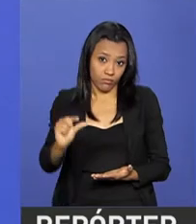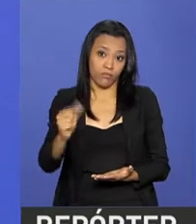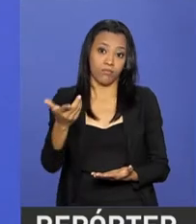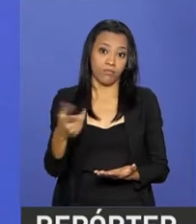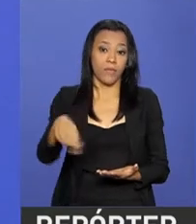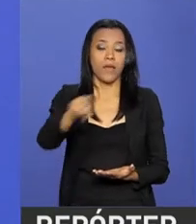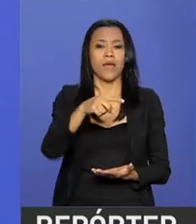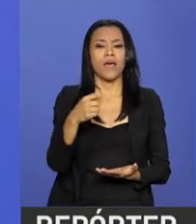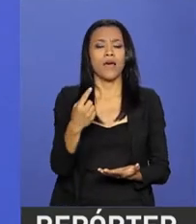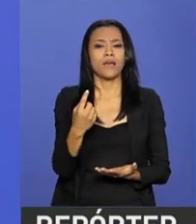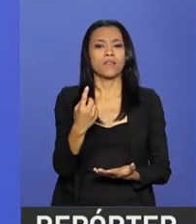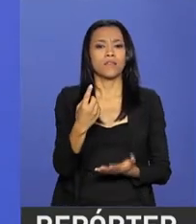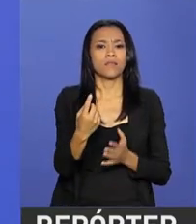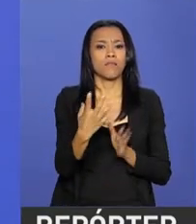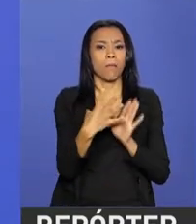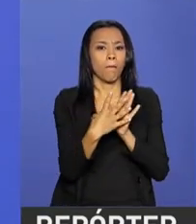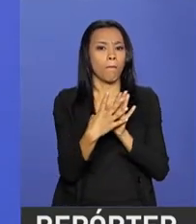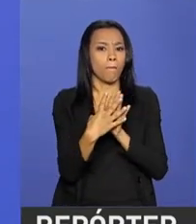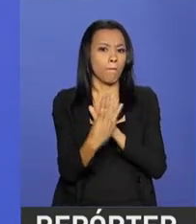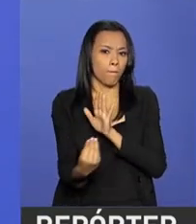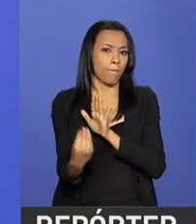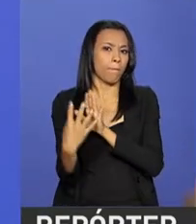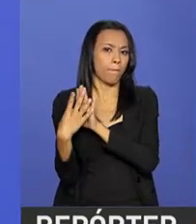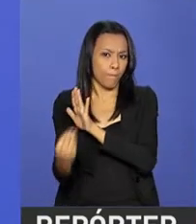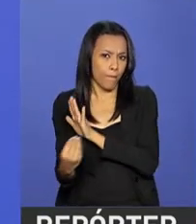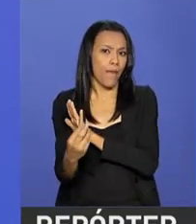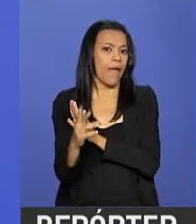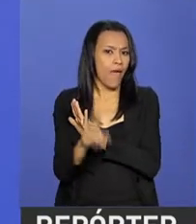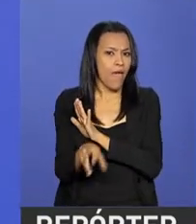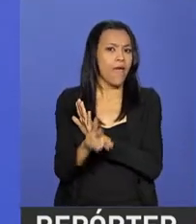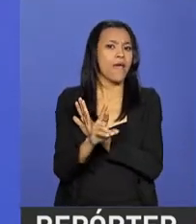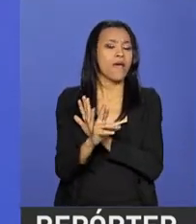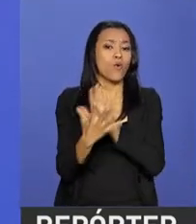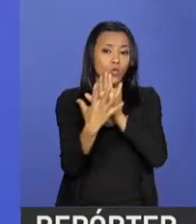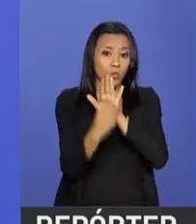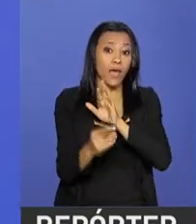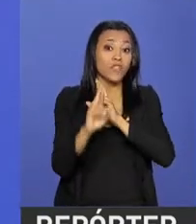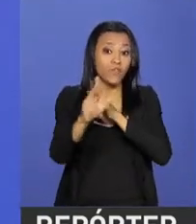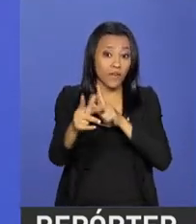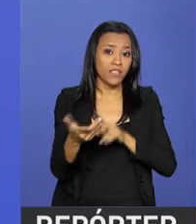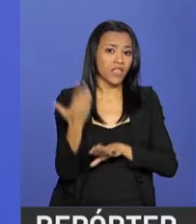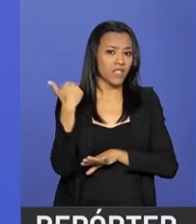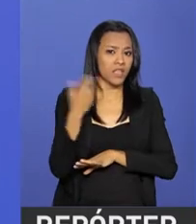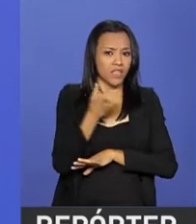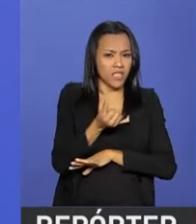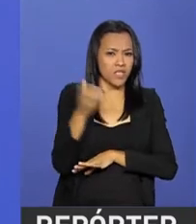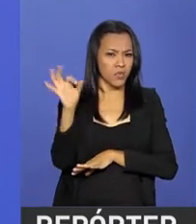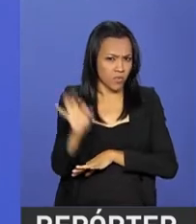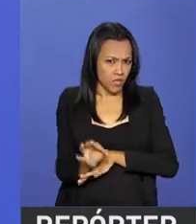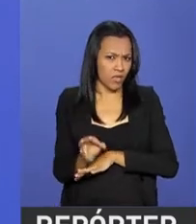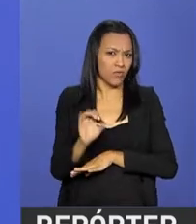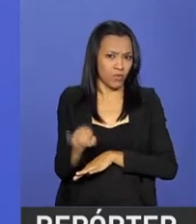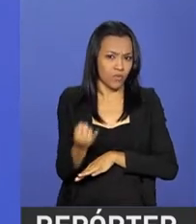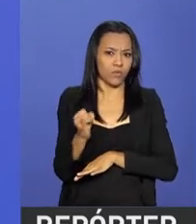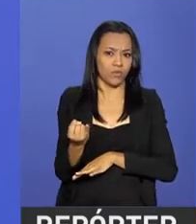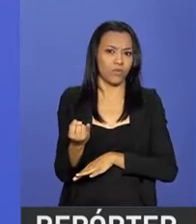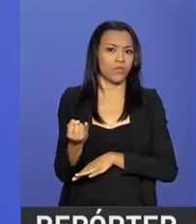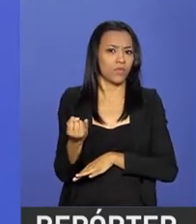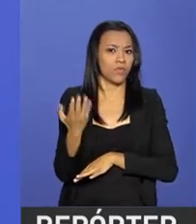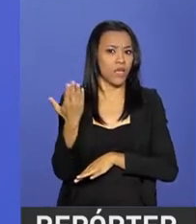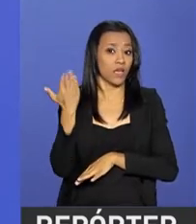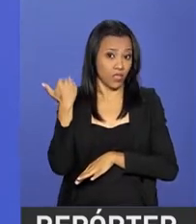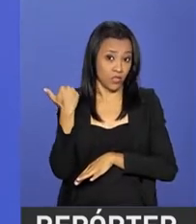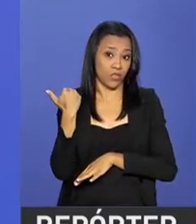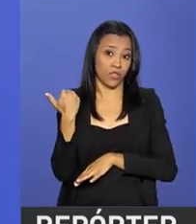as novas modalidades é bem diferente da prática atual de 606 e meio por cento de juros que é praticado no